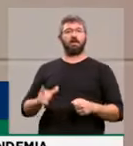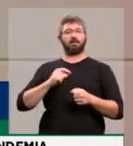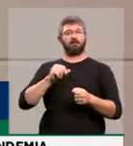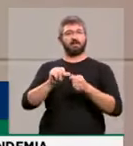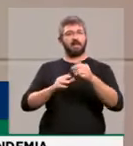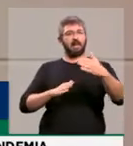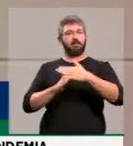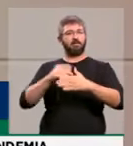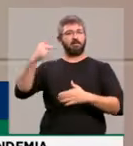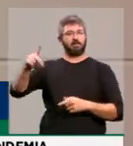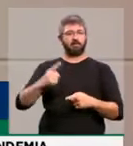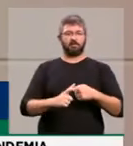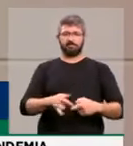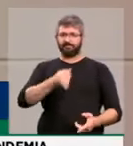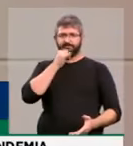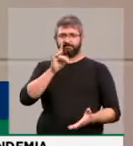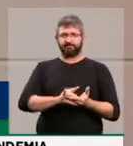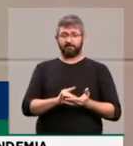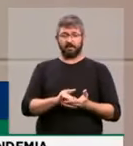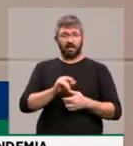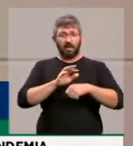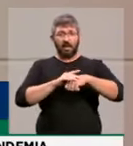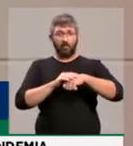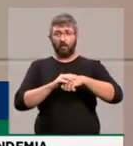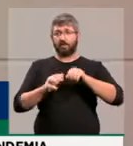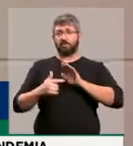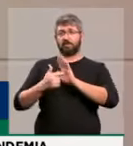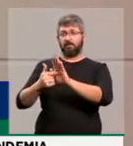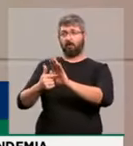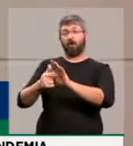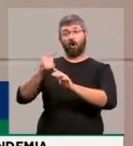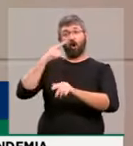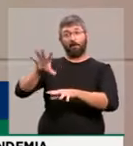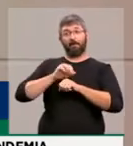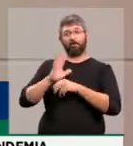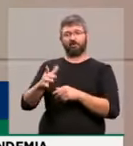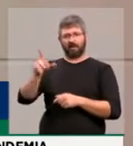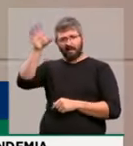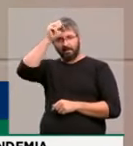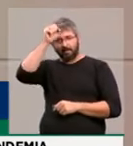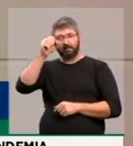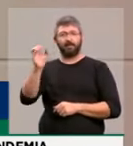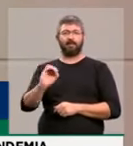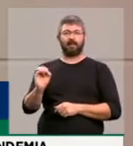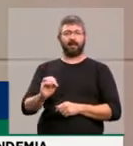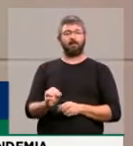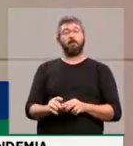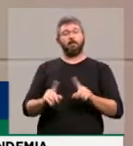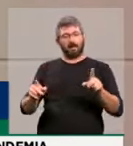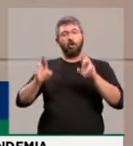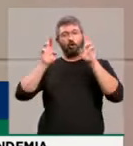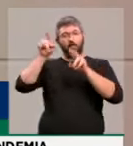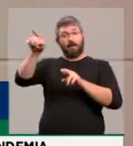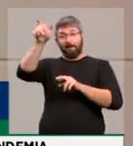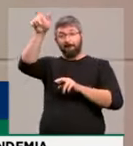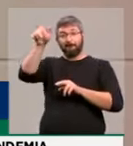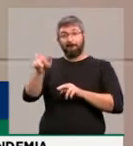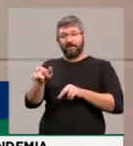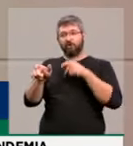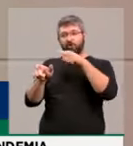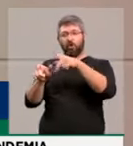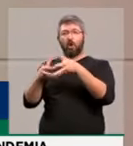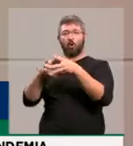limites. Porque, lamentavelmente, nem a doença fez Bolsonaro aprender alguma coisa. Ainda assim, eu espero a recuperação dele e